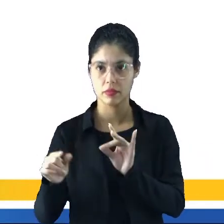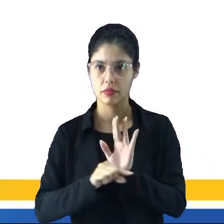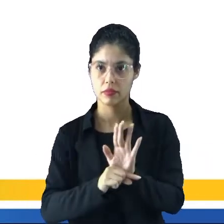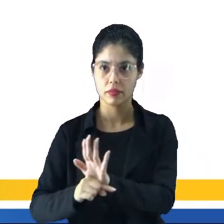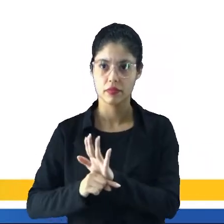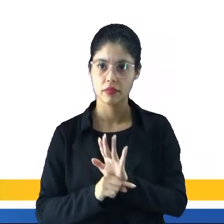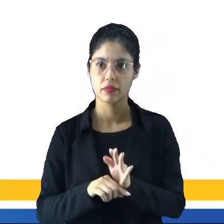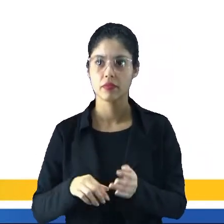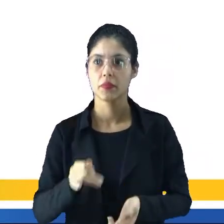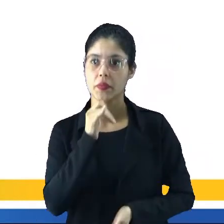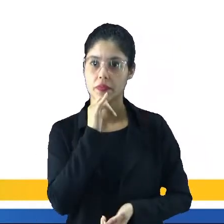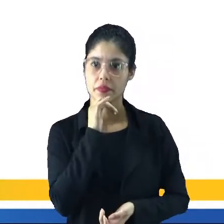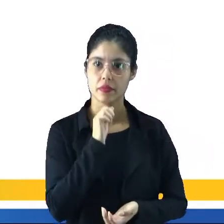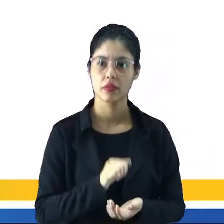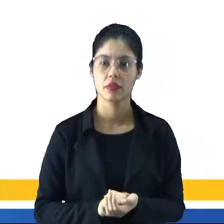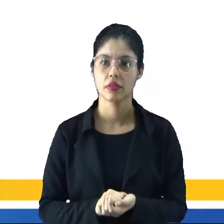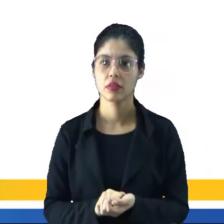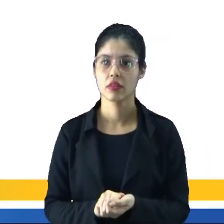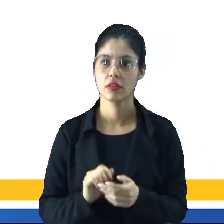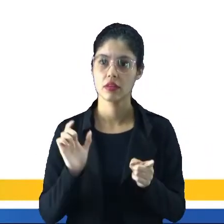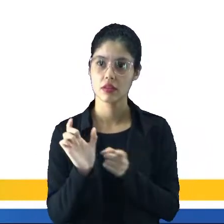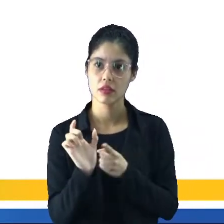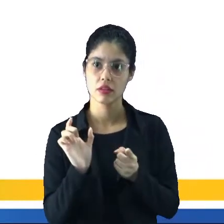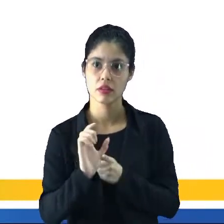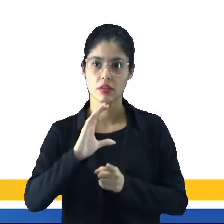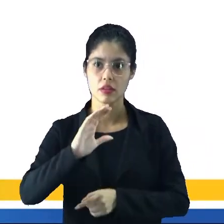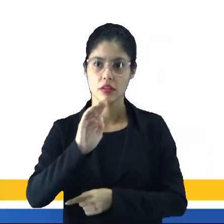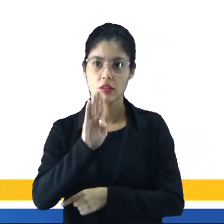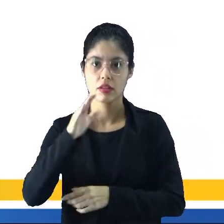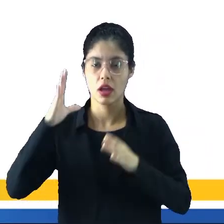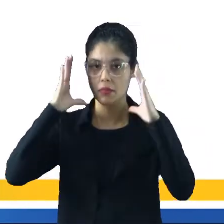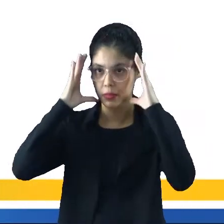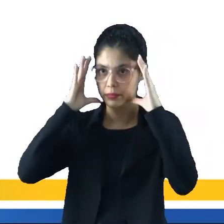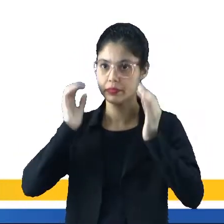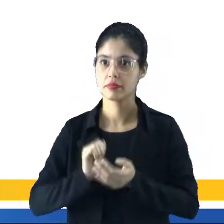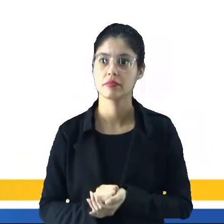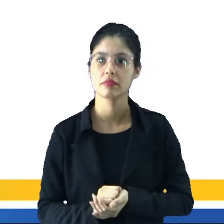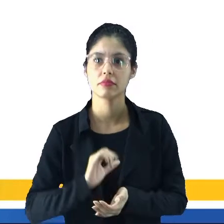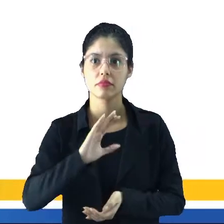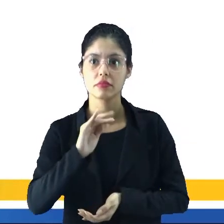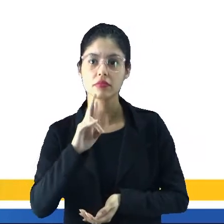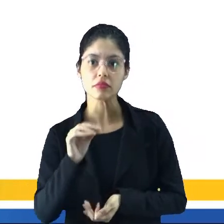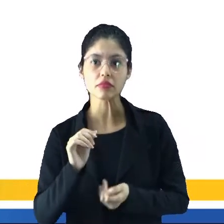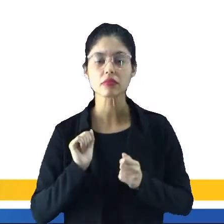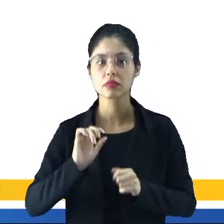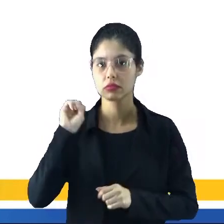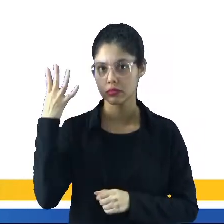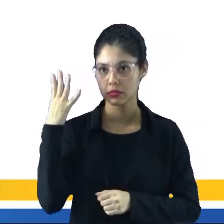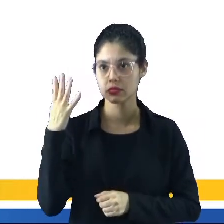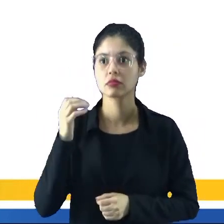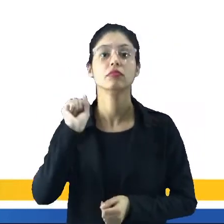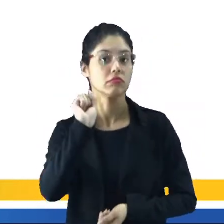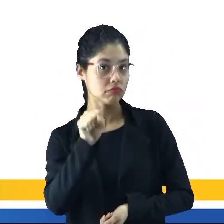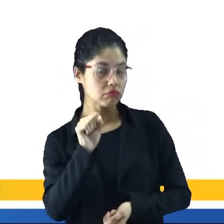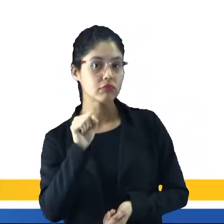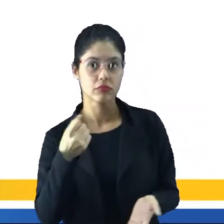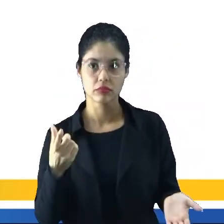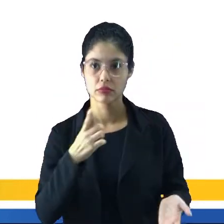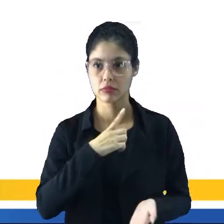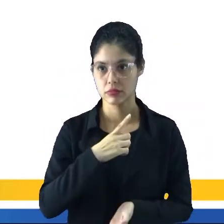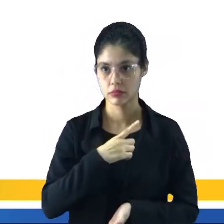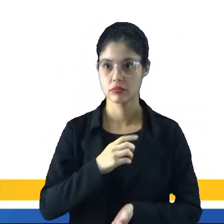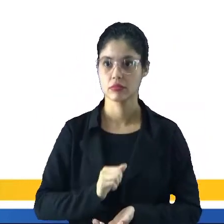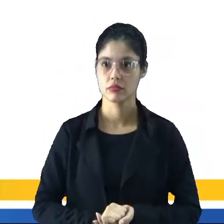por exemplo, aí para vocês, eu trouxe o exemplo da palavra cabeça. Palavra cabeça, ocorre polissemia? Sim,